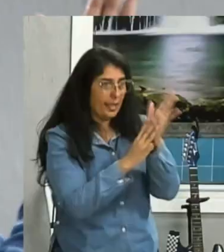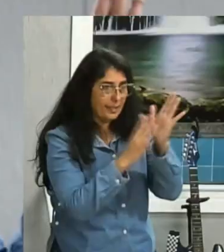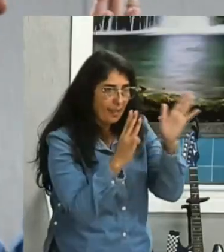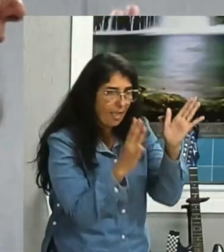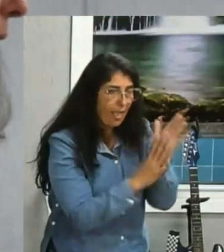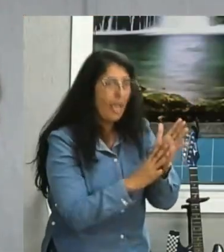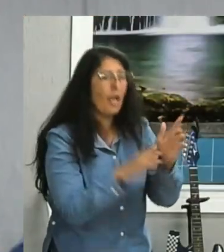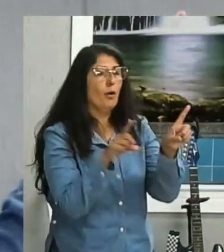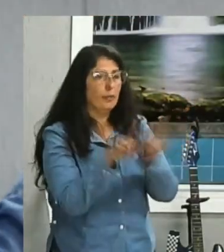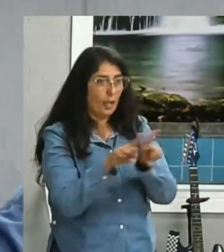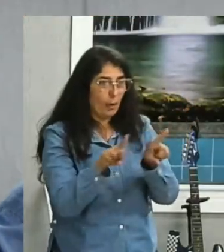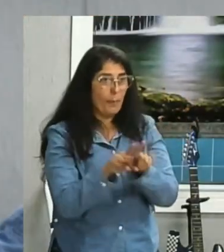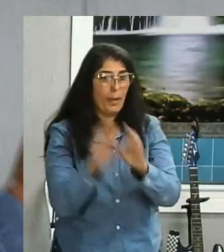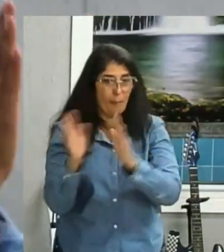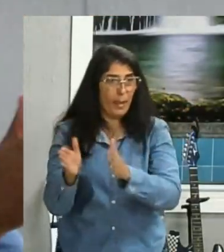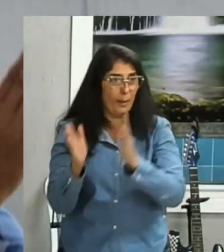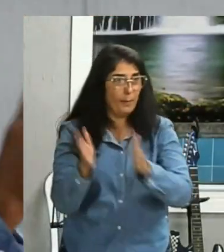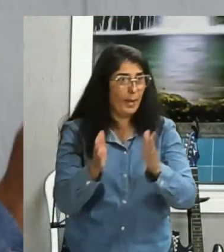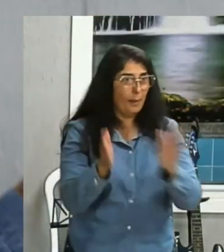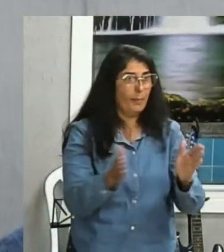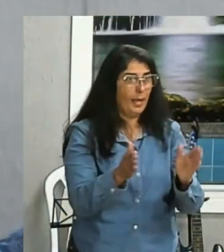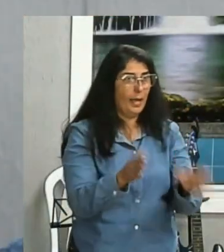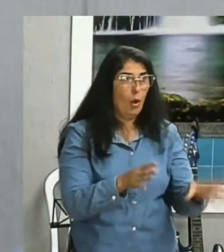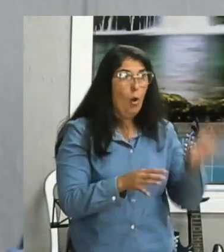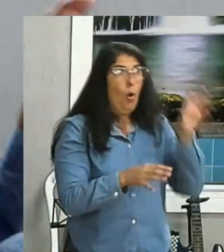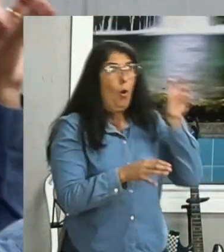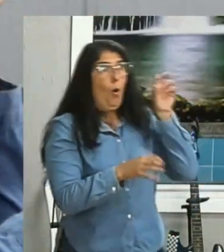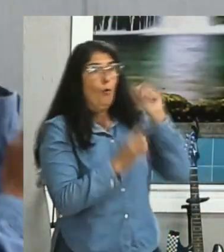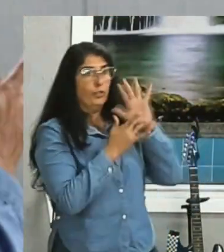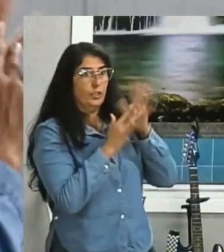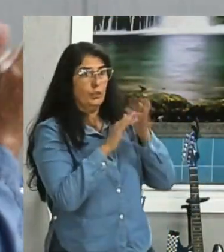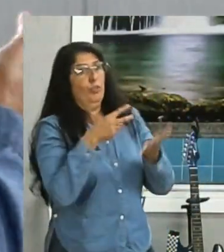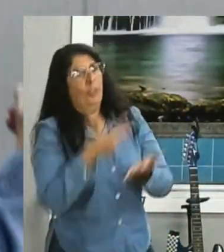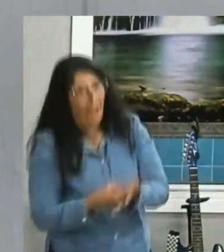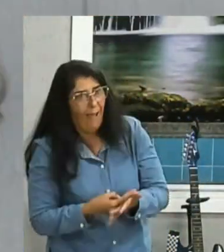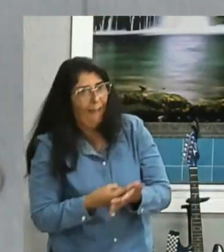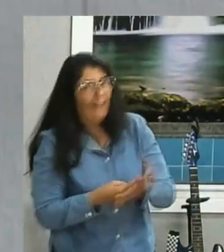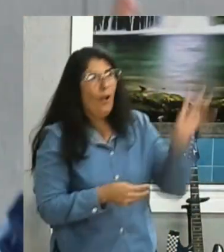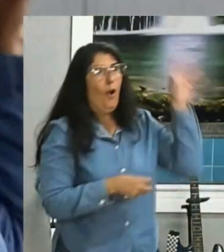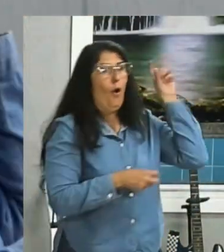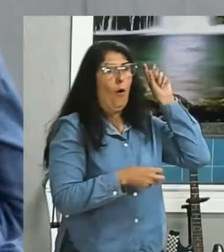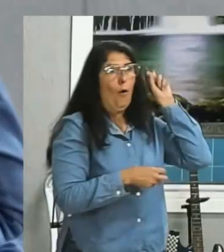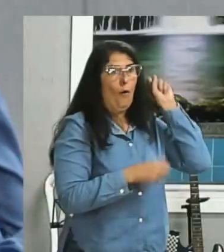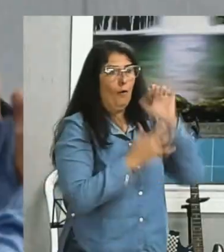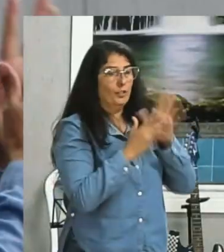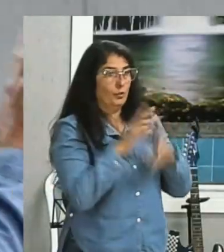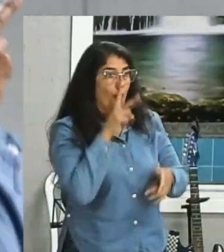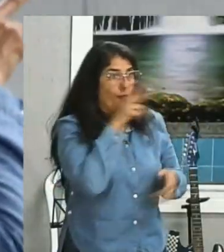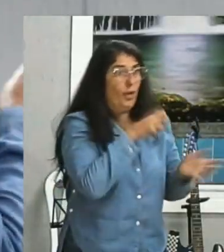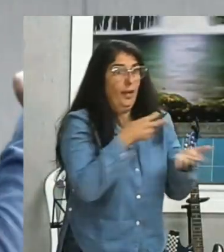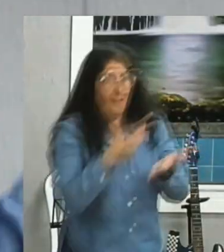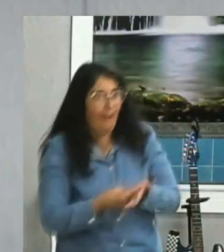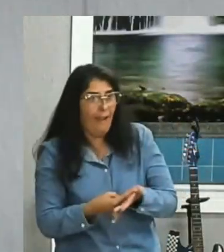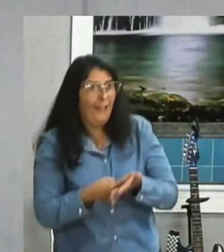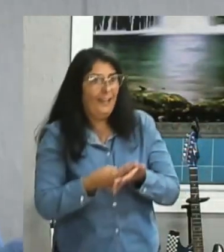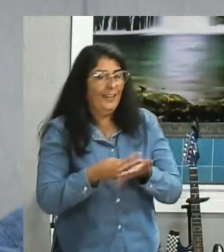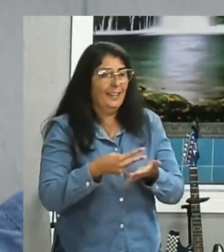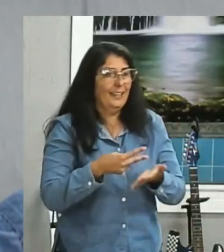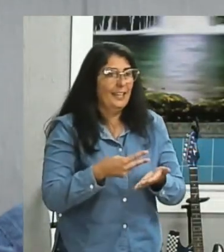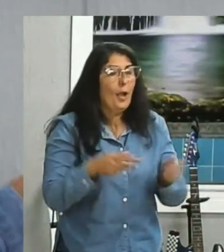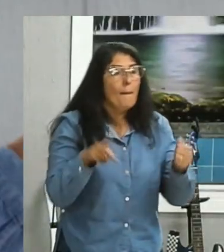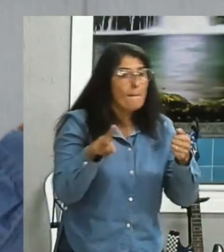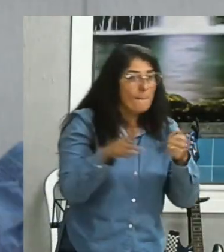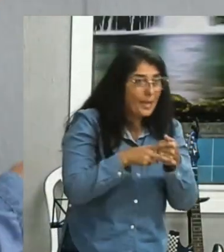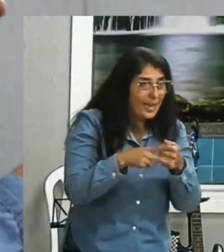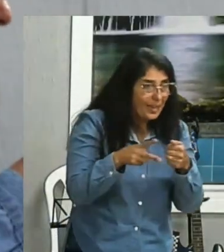mesma reação daqueles discípulos quando estavam lá naquele monte da transfiguração, teve a mesma reação quando